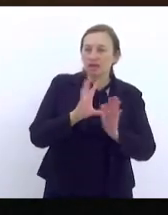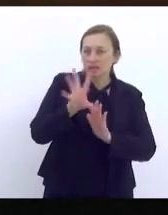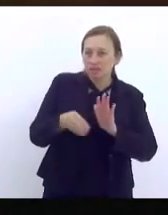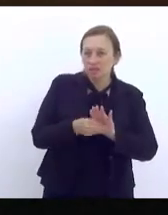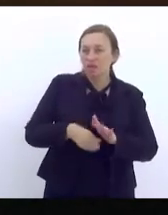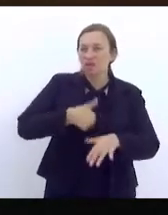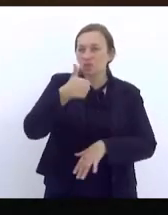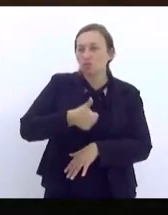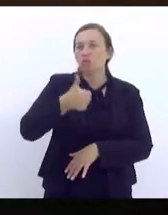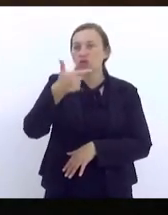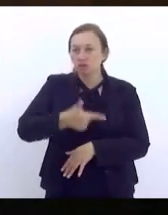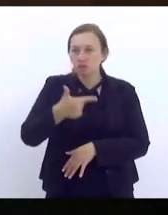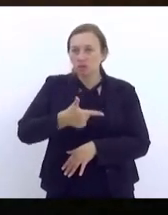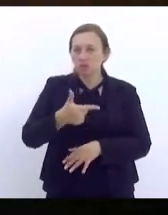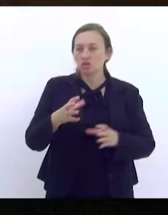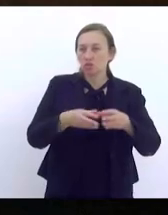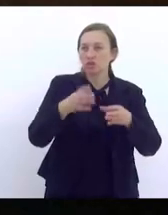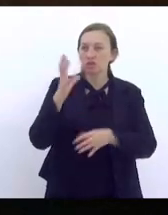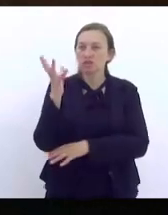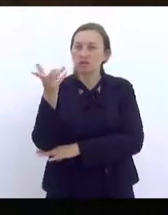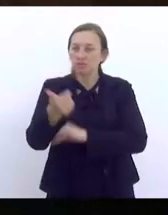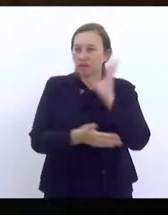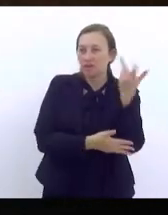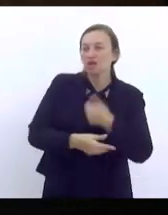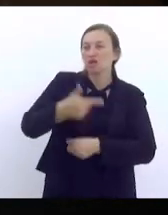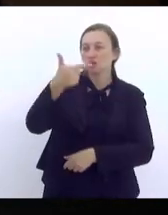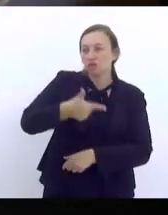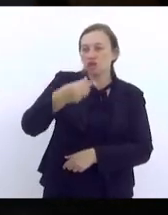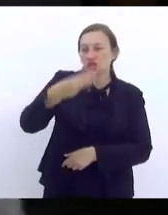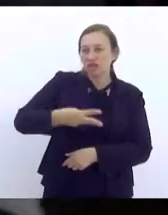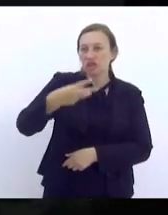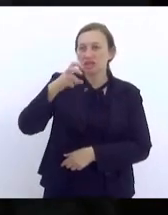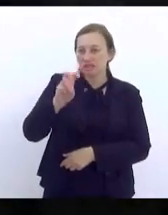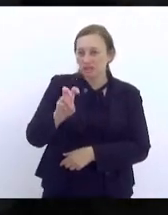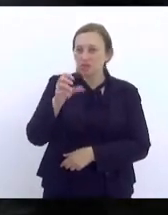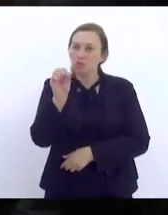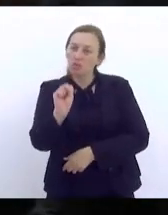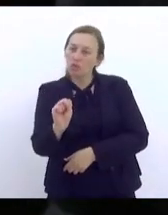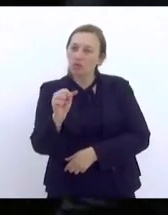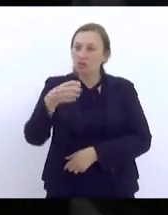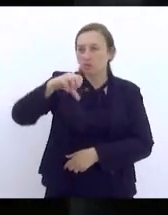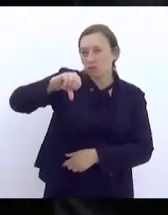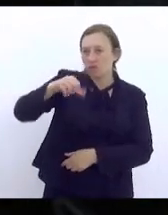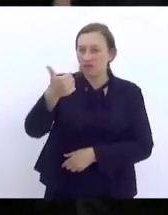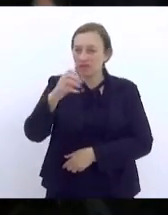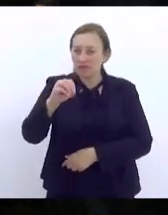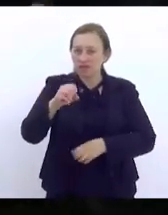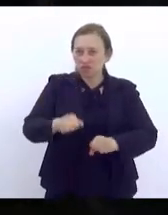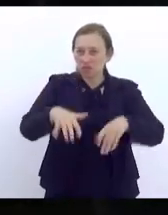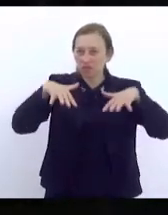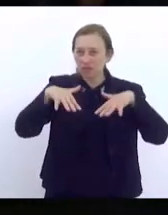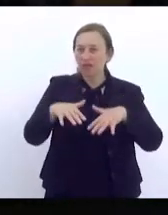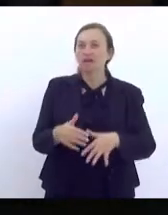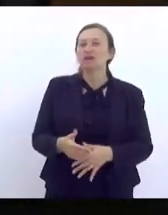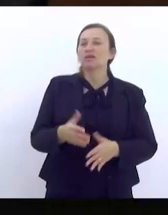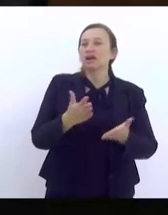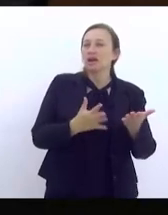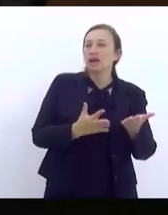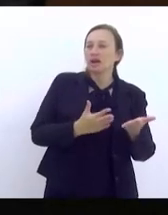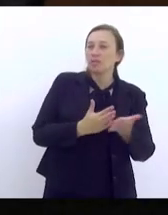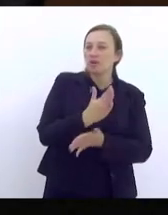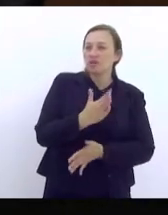saneamento ambiental favoráveis emendas 2 3 5 8 9 e 10 de plenário favorável